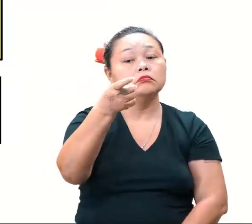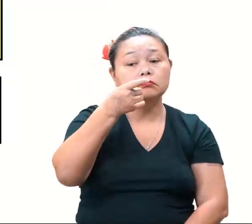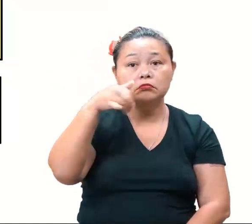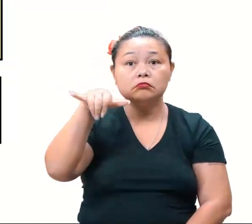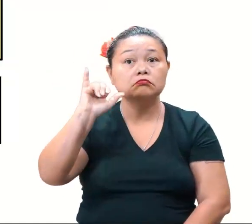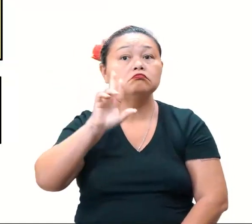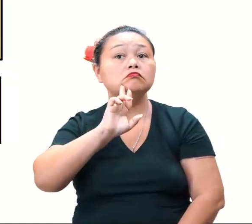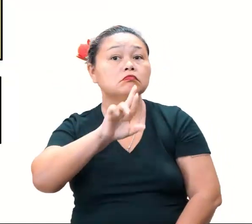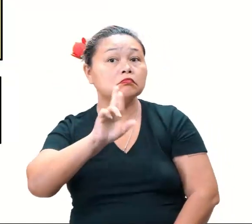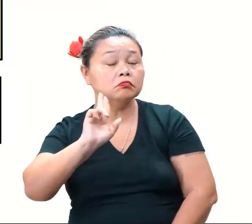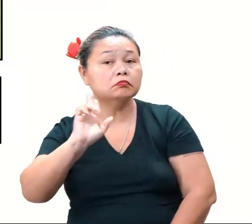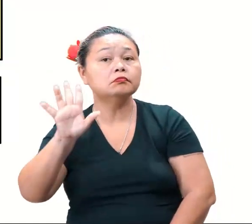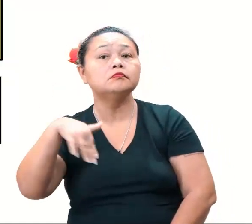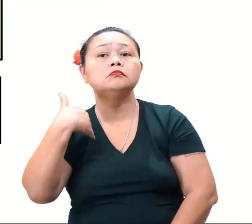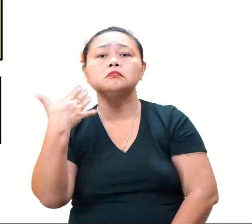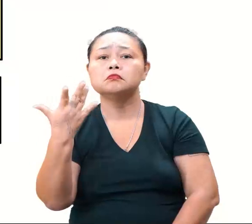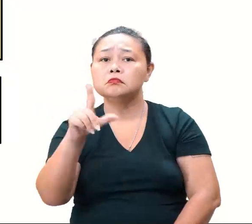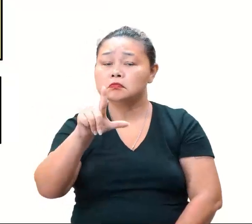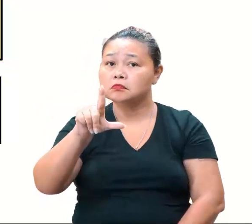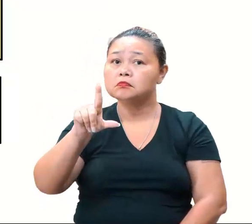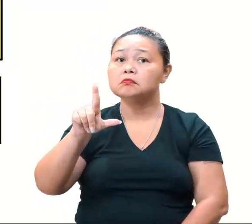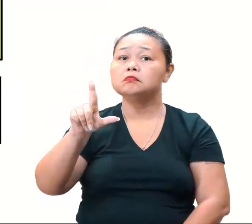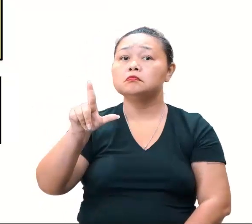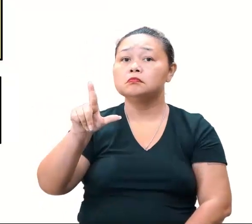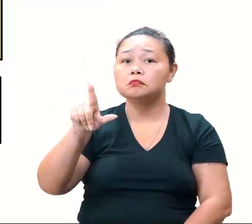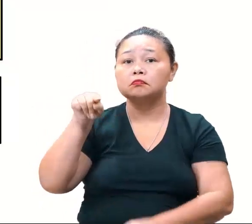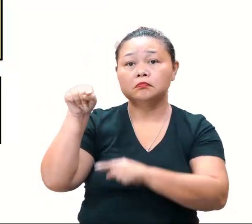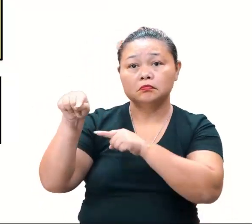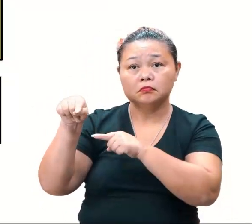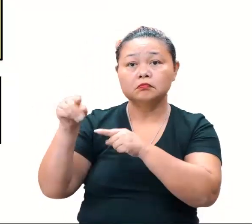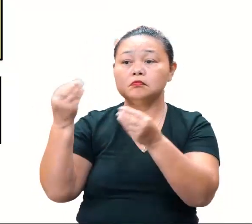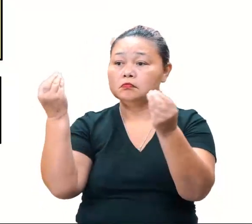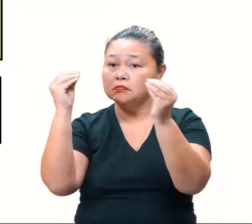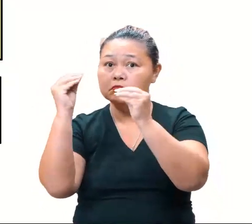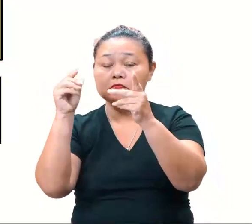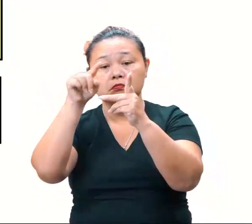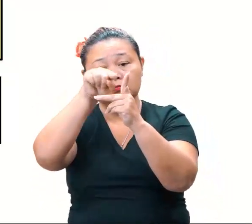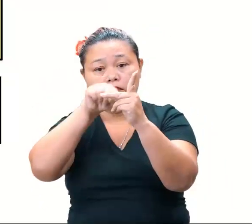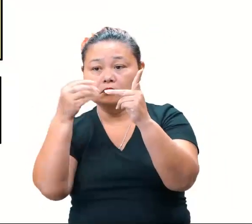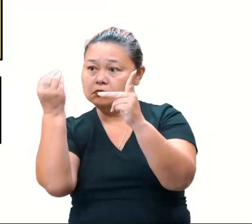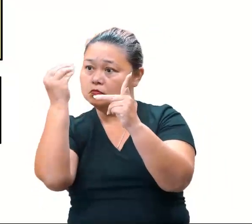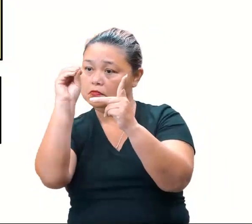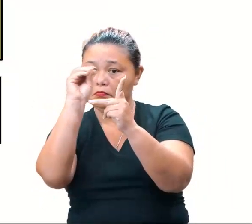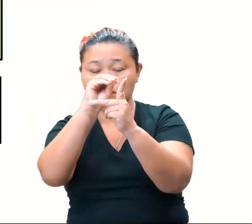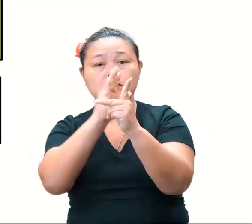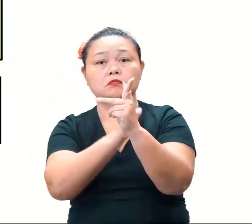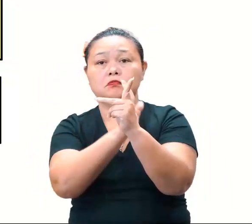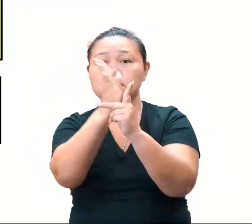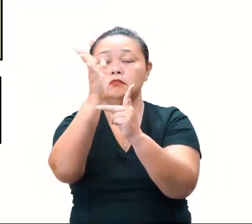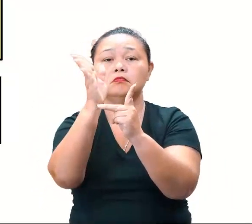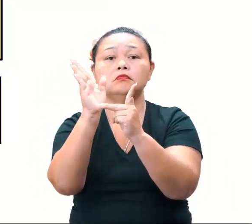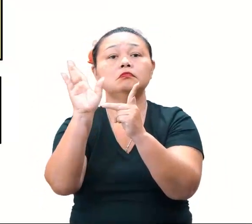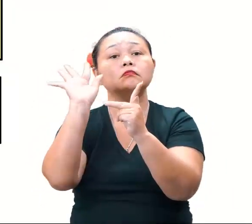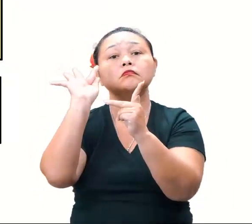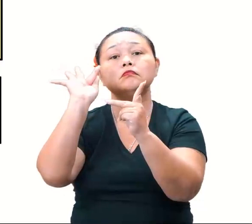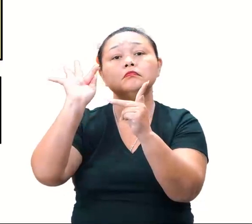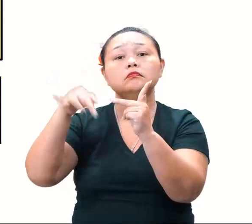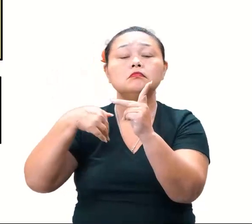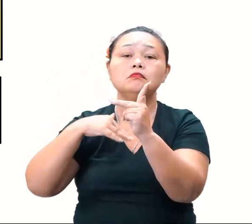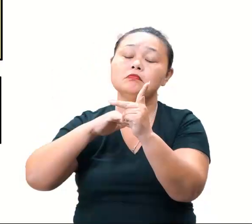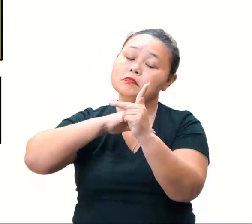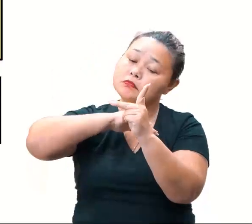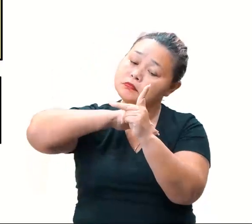resultado, aí você pode marcar lá os pares ordenados no plano, tá? E por fim, simples